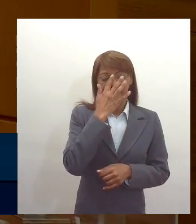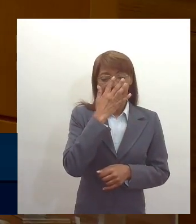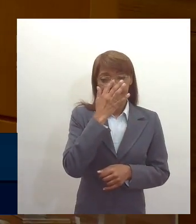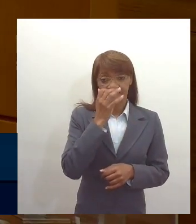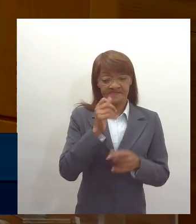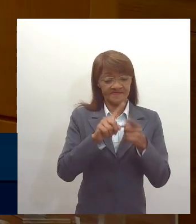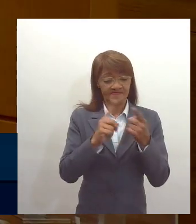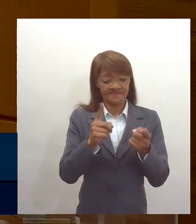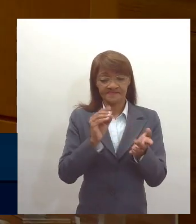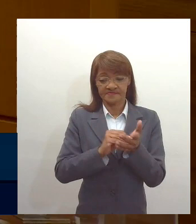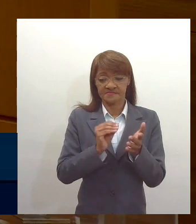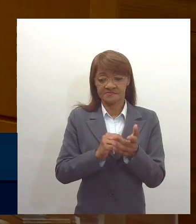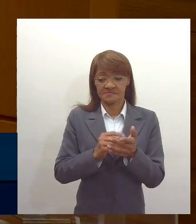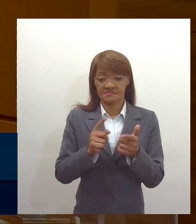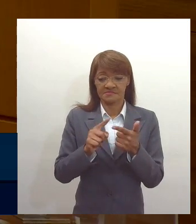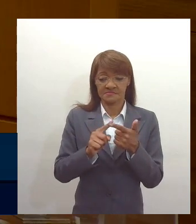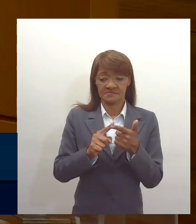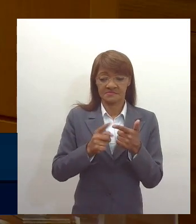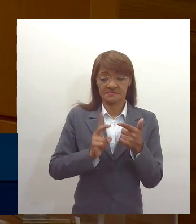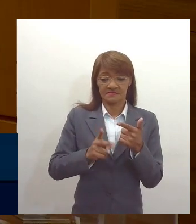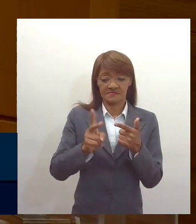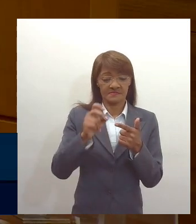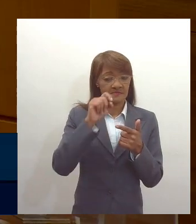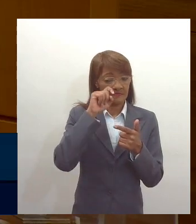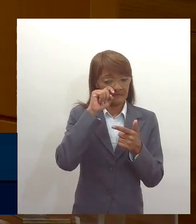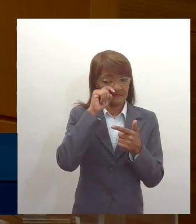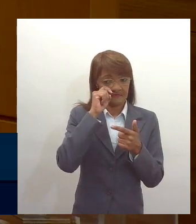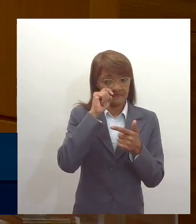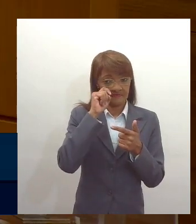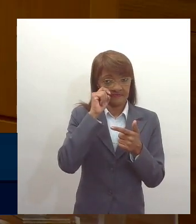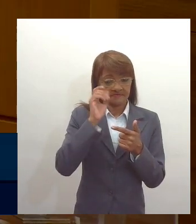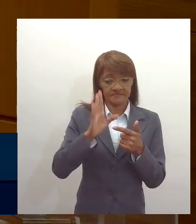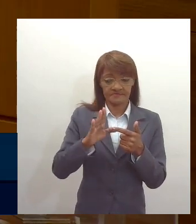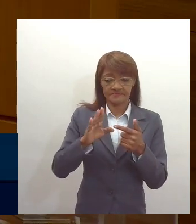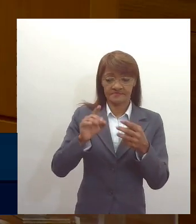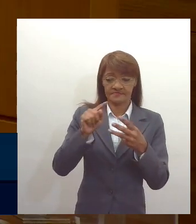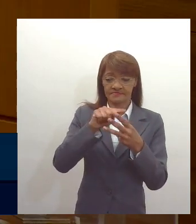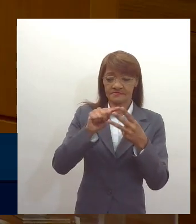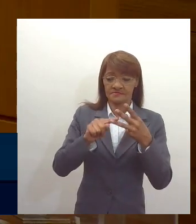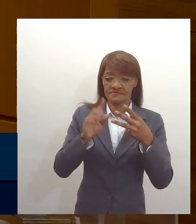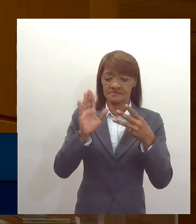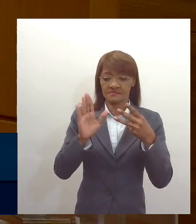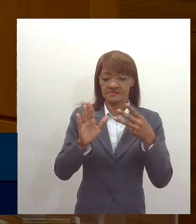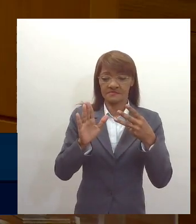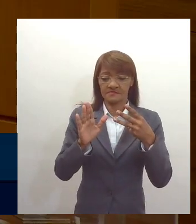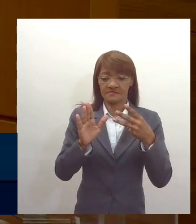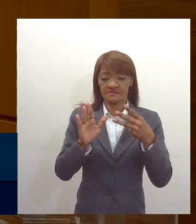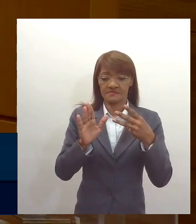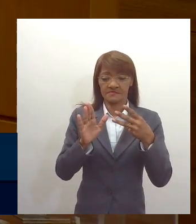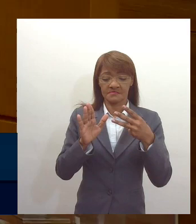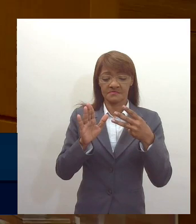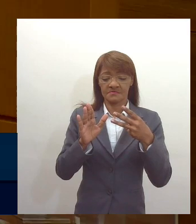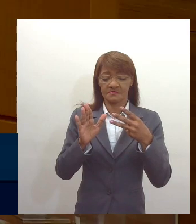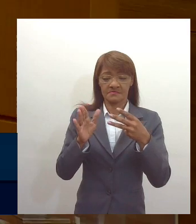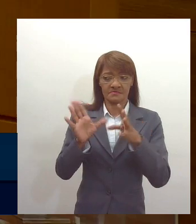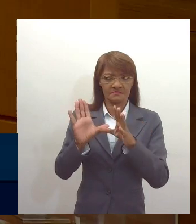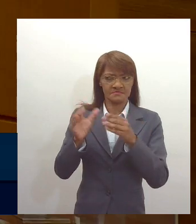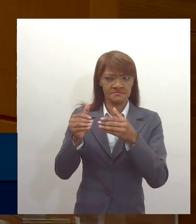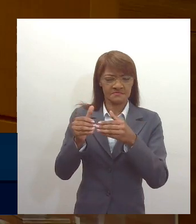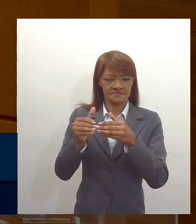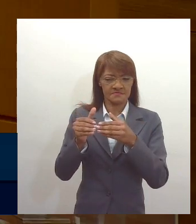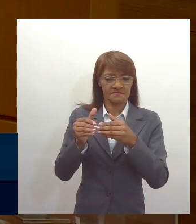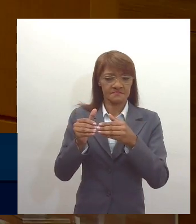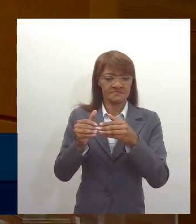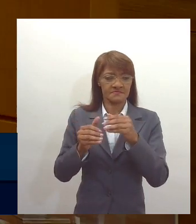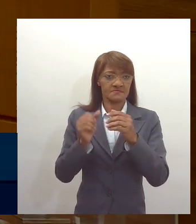de contas, foram 3 comissões, deputado Paulo Júlio, que se reuniram naquele dia aqui. Comissão de Segurança Pública, Comissão de Direitos Humanos e Comissão